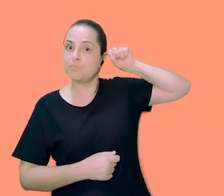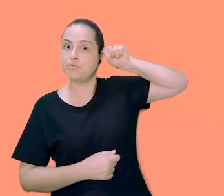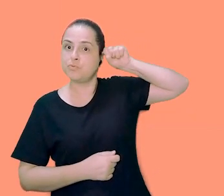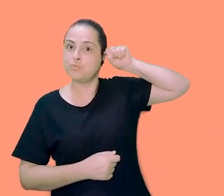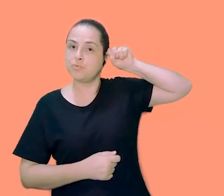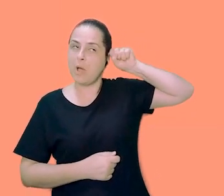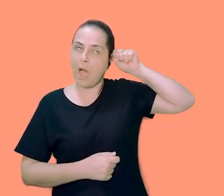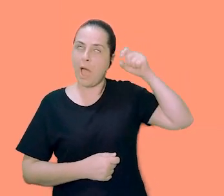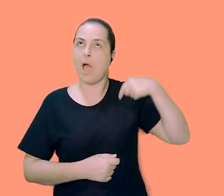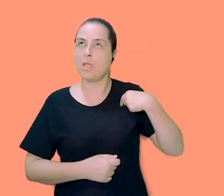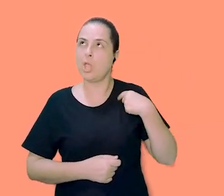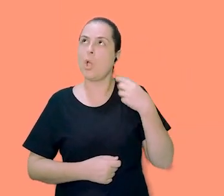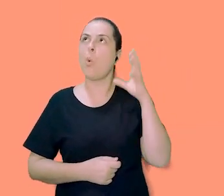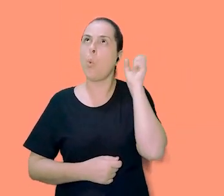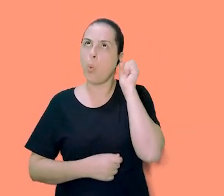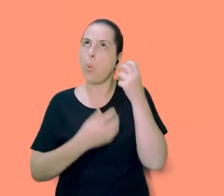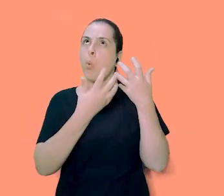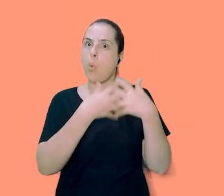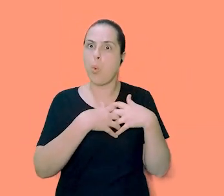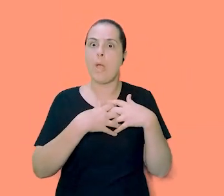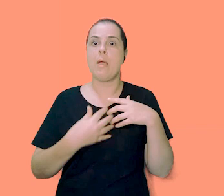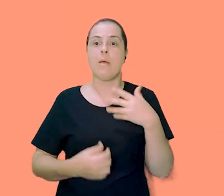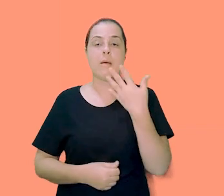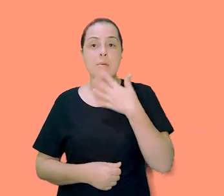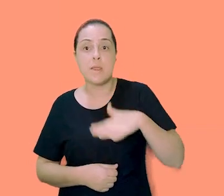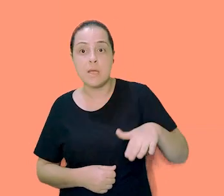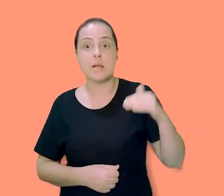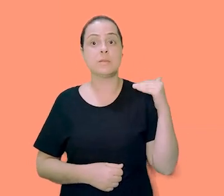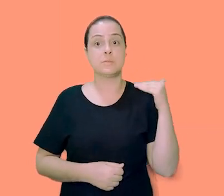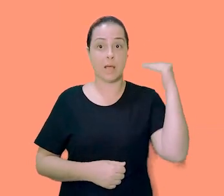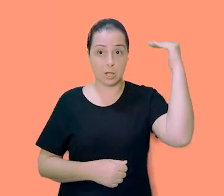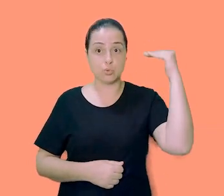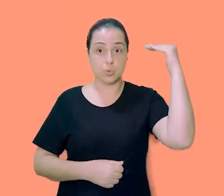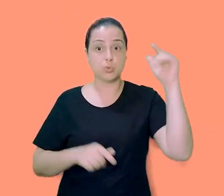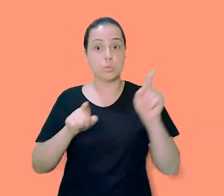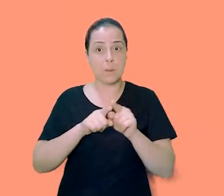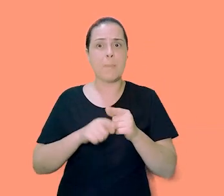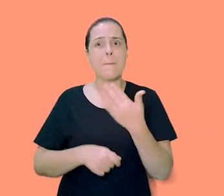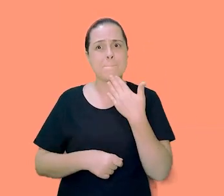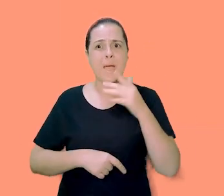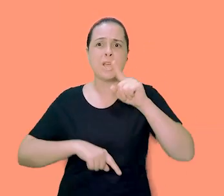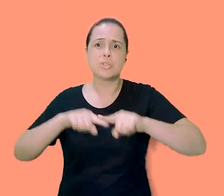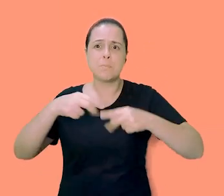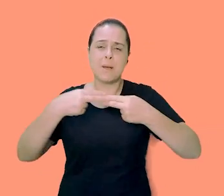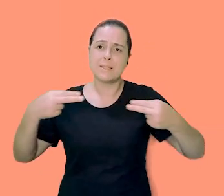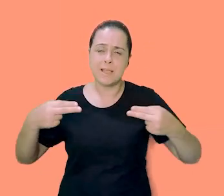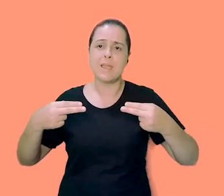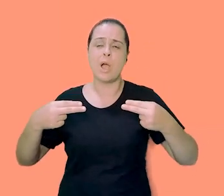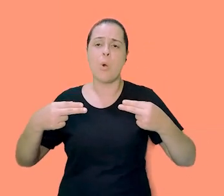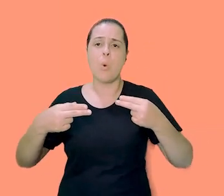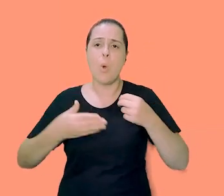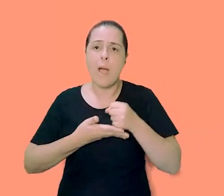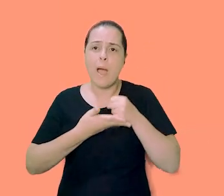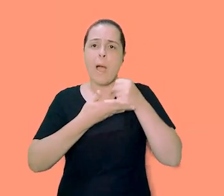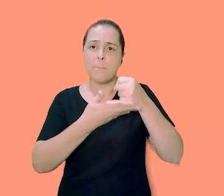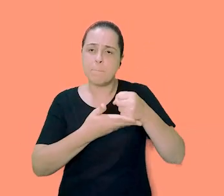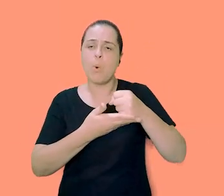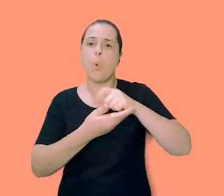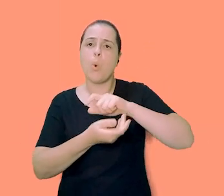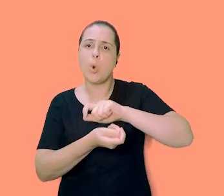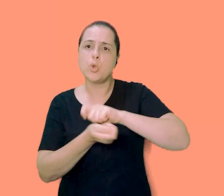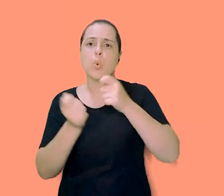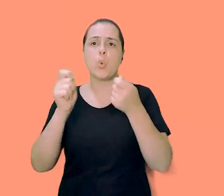muito. Agora, tem crianças, ou tem adultos que eles pedem material de apoio, que eles pedem algumas mudanças